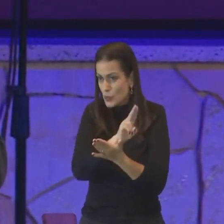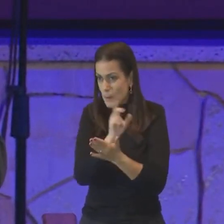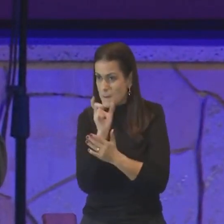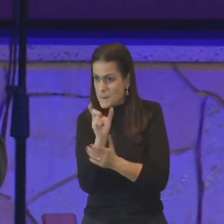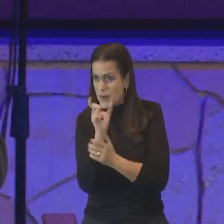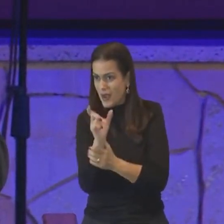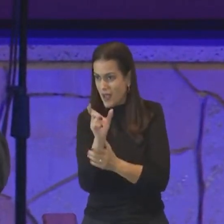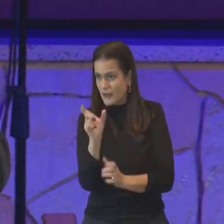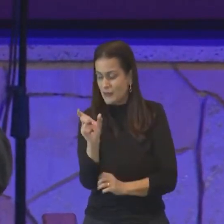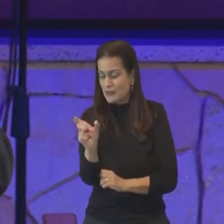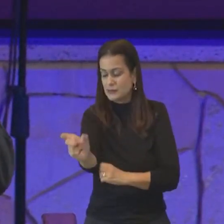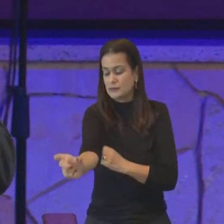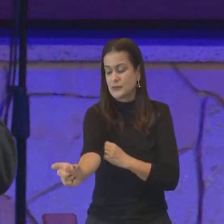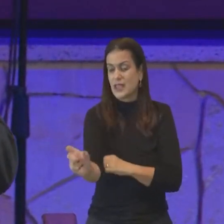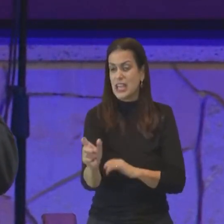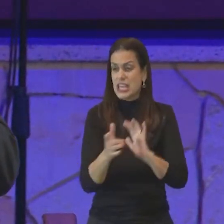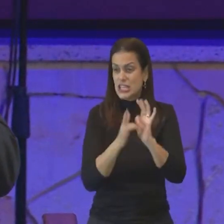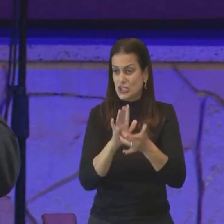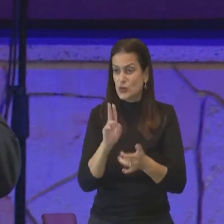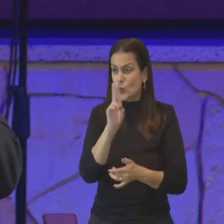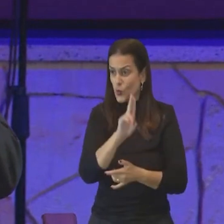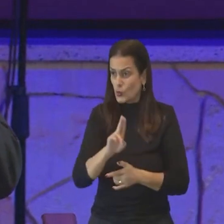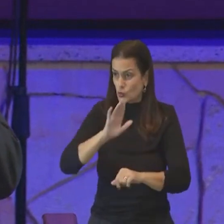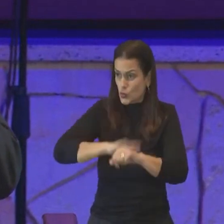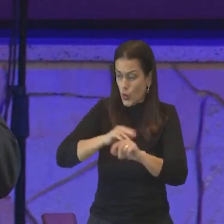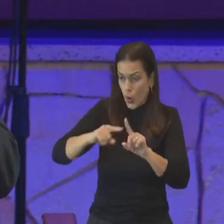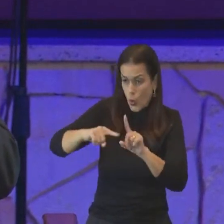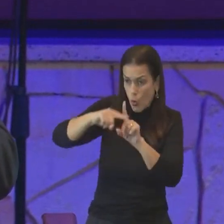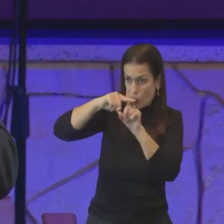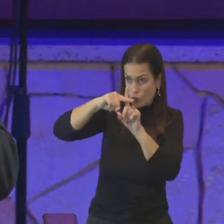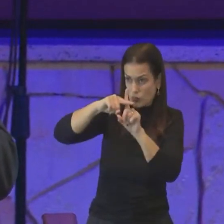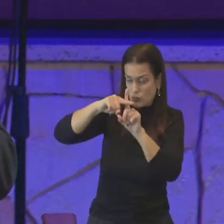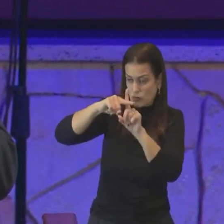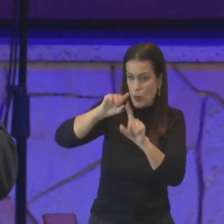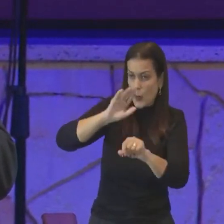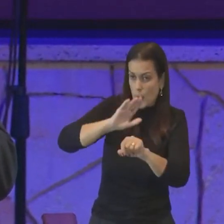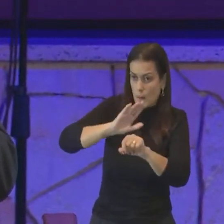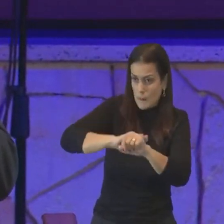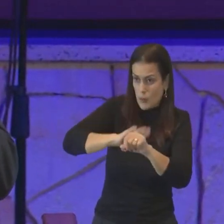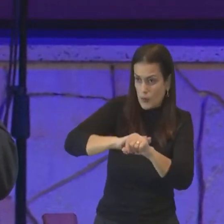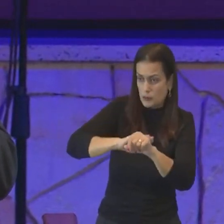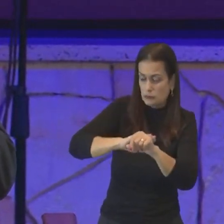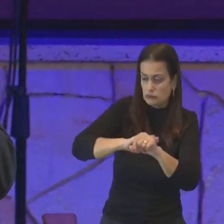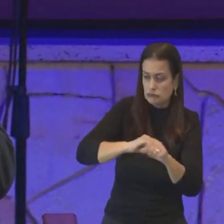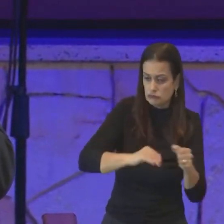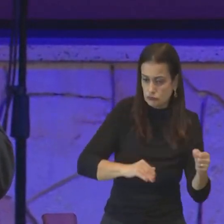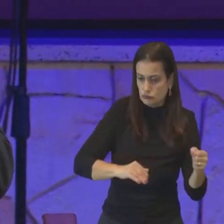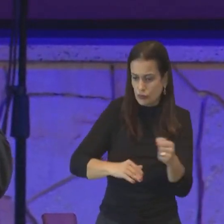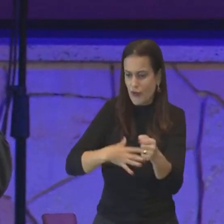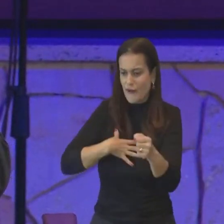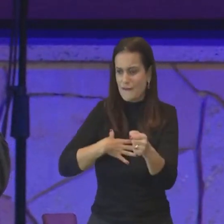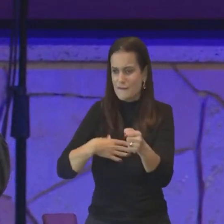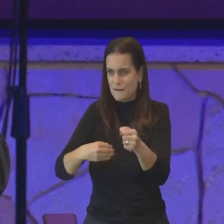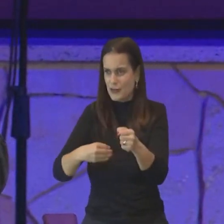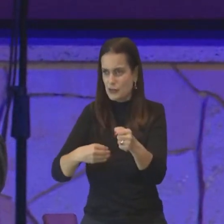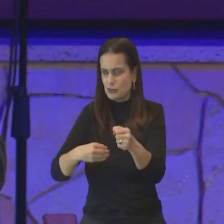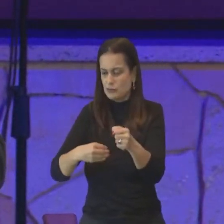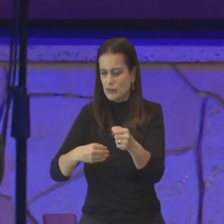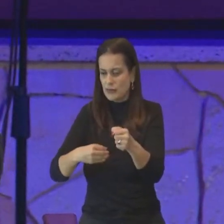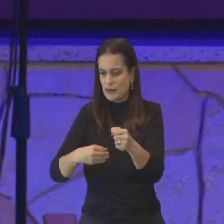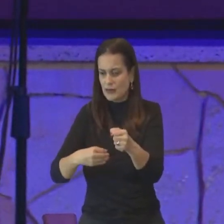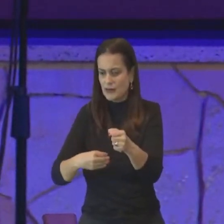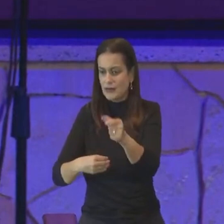na cruz, quando o Senhor delegou a sua função de filho para João e disse: eis